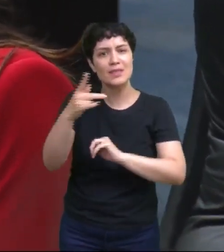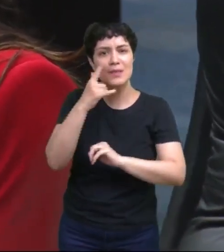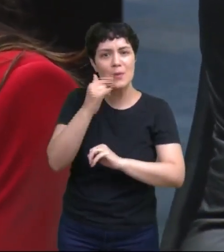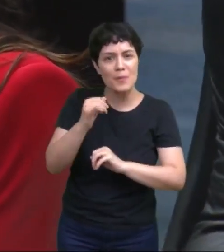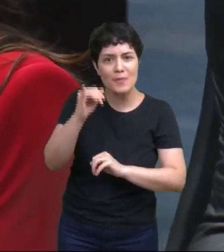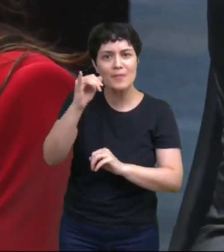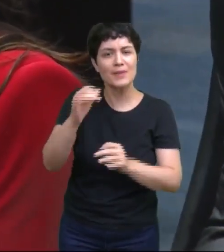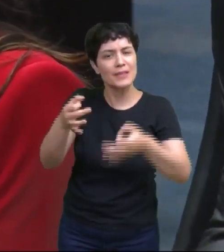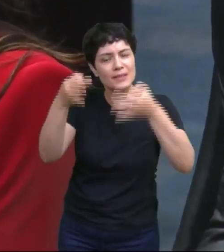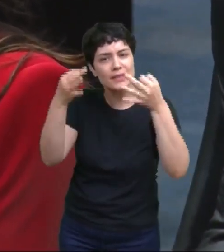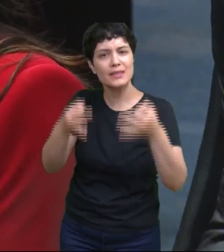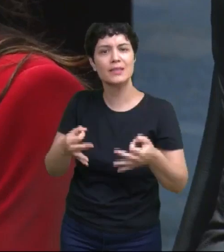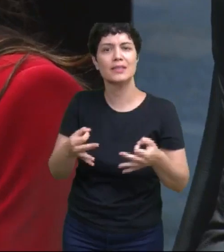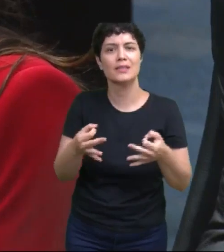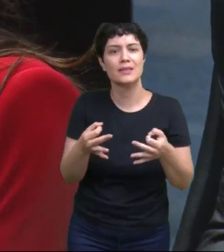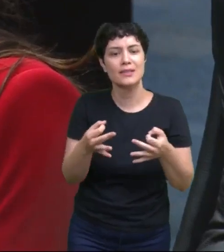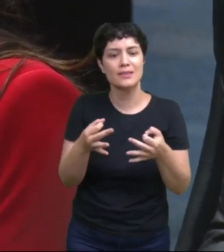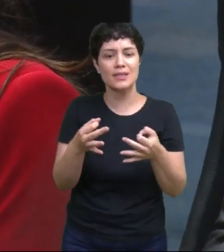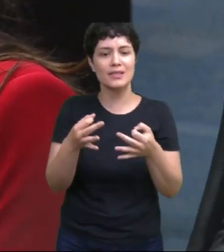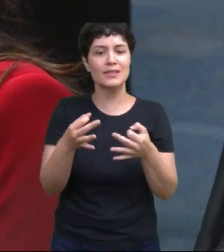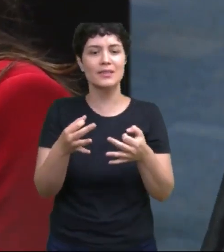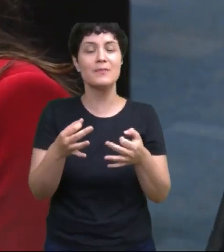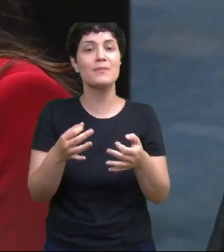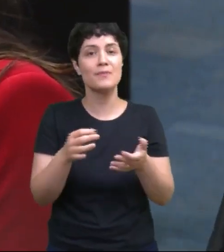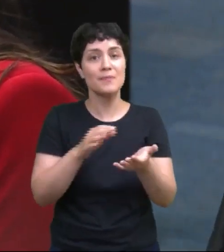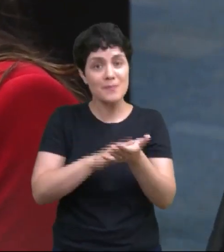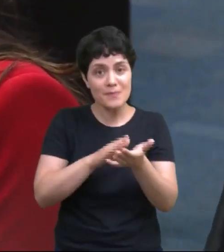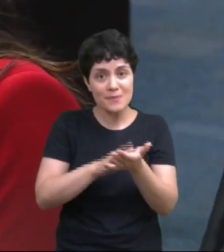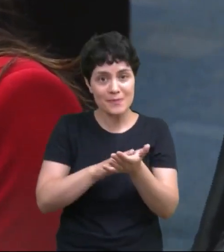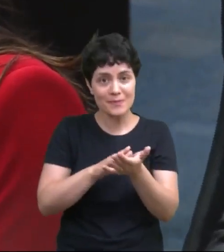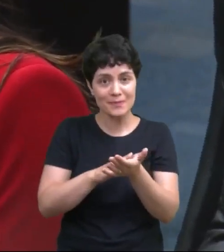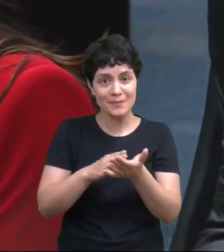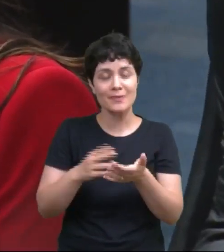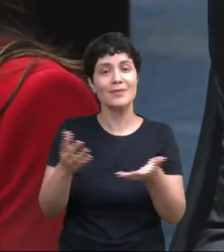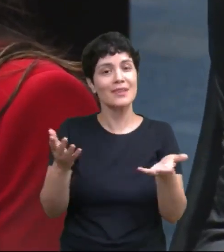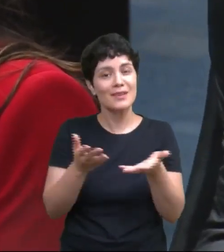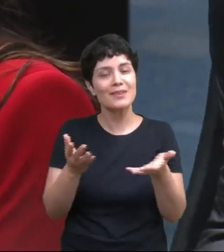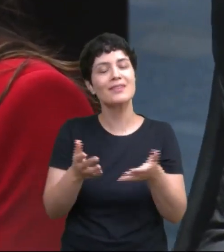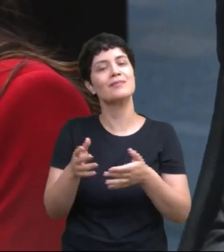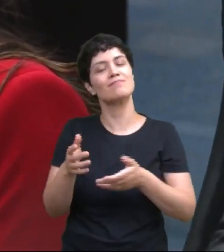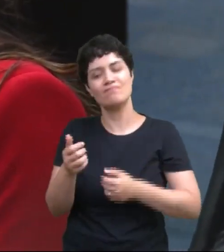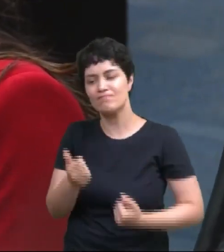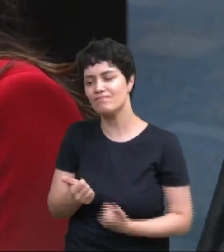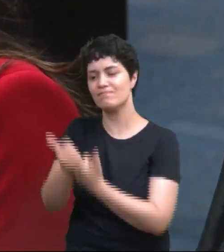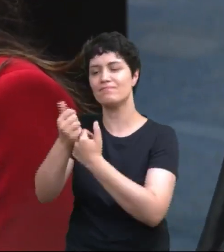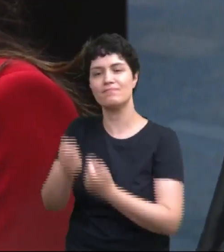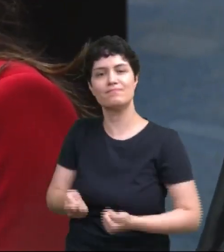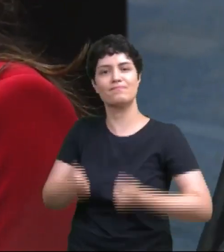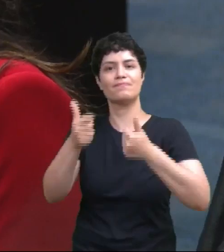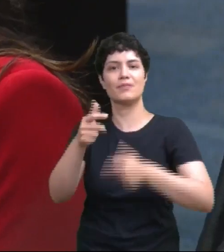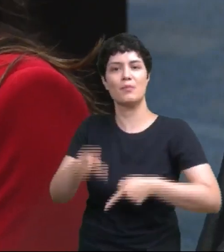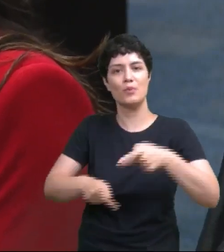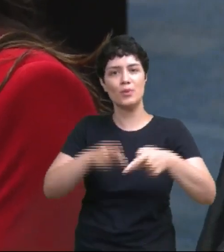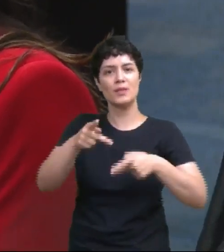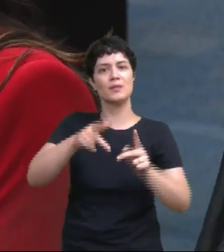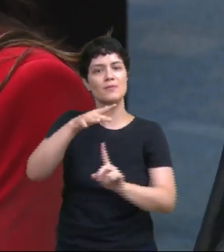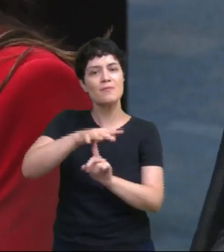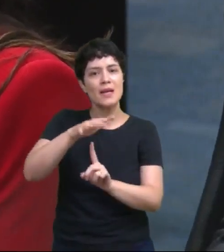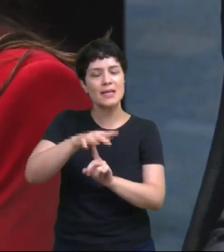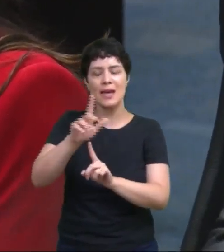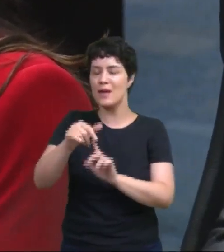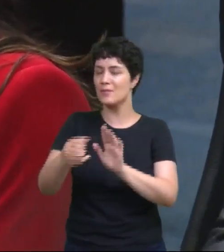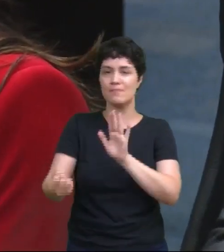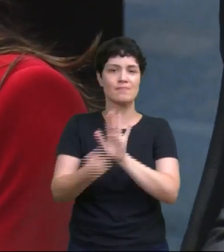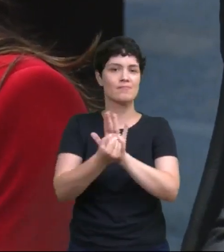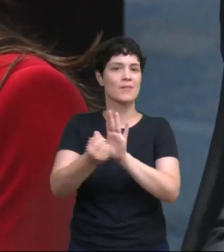mandatos, uma prestação de serviço muito importante para a população paranaense, realmente um ícone. Trago